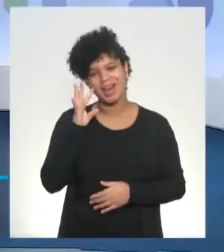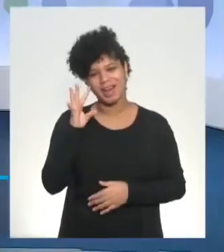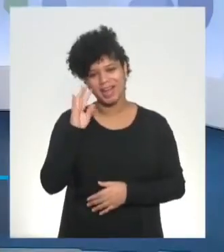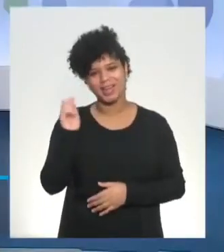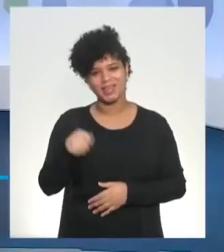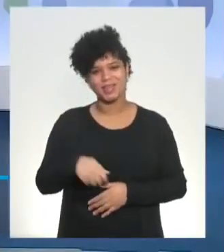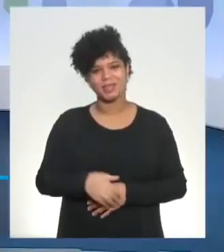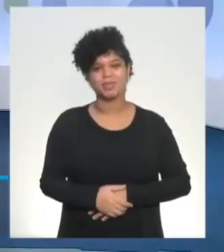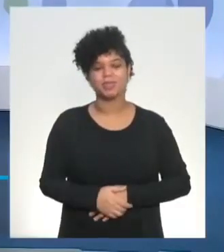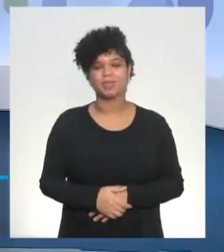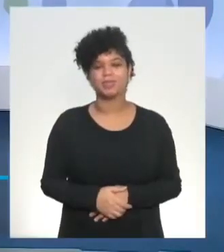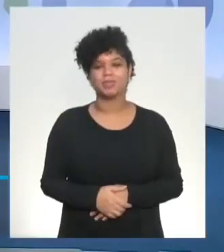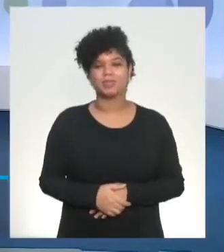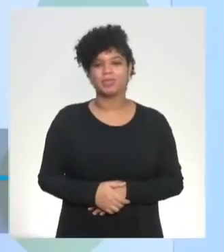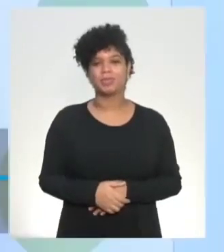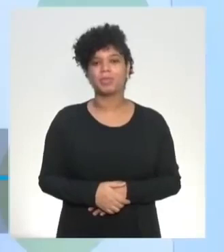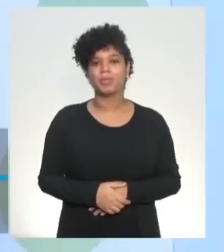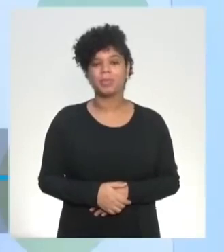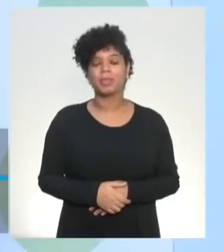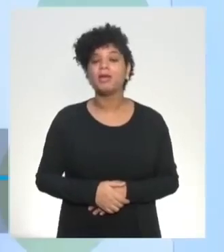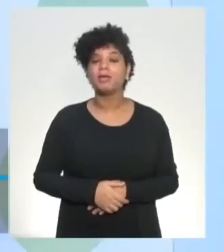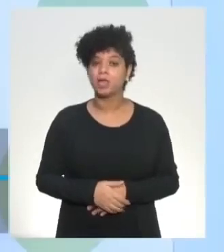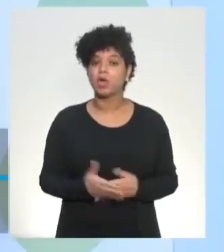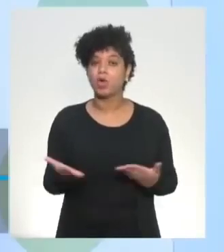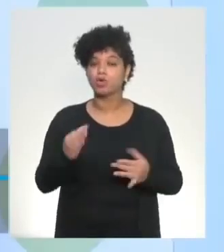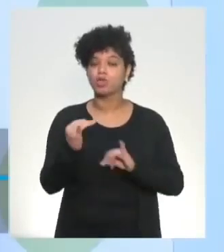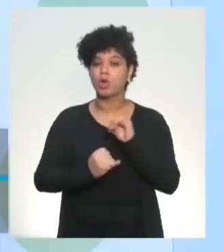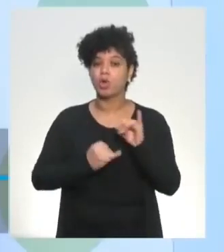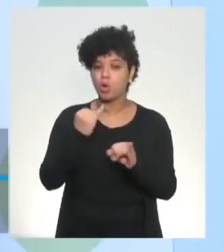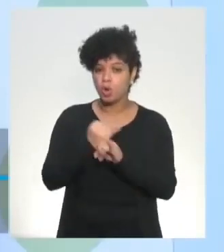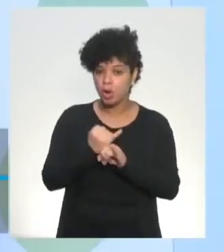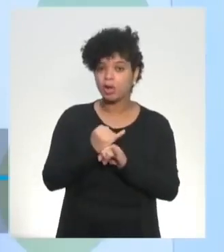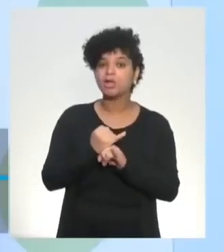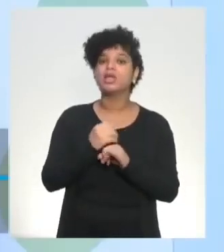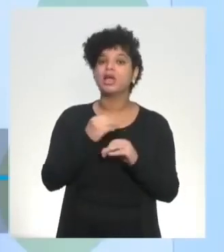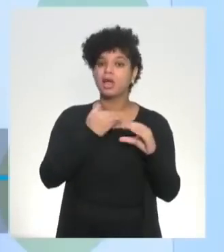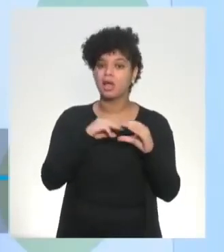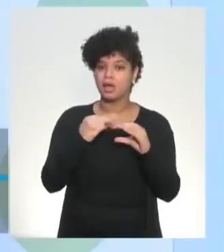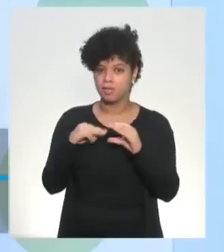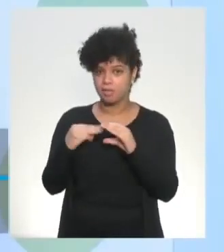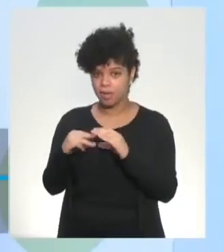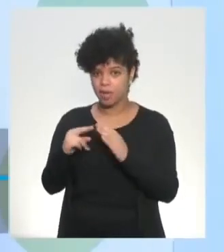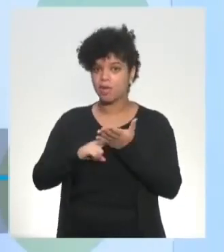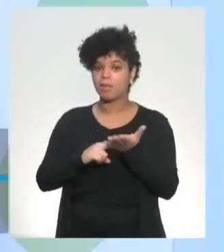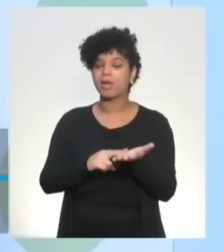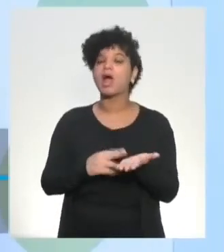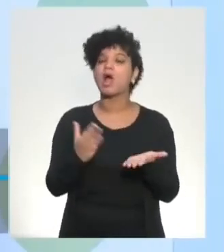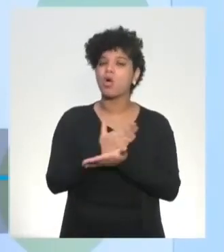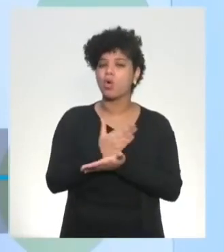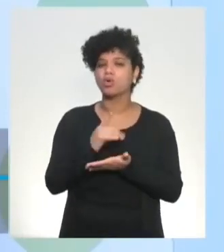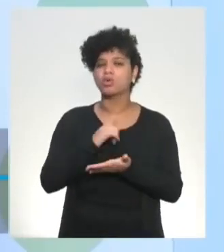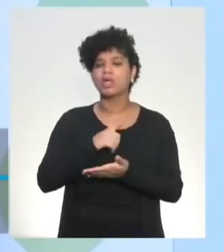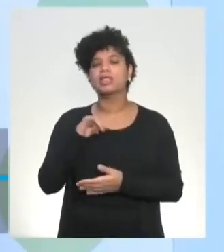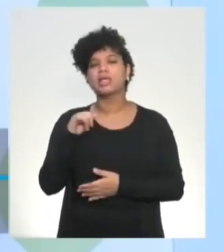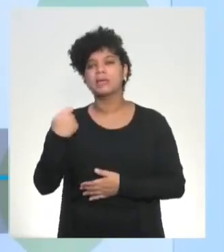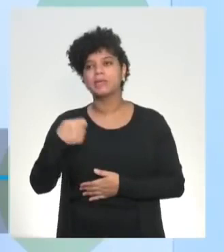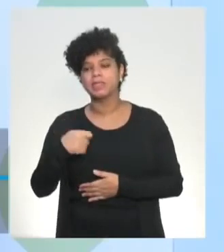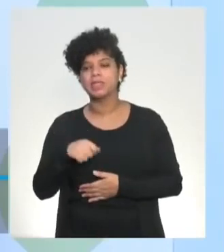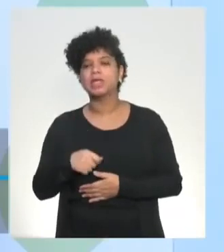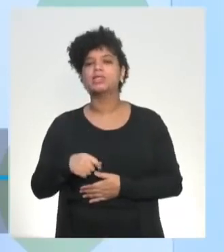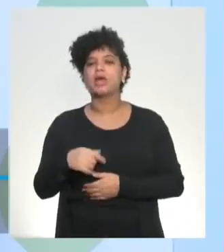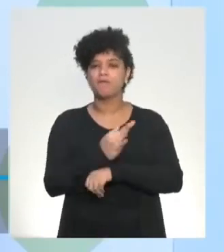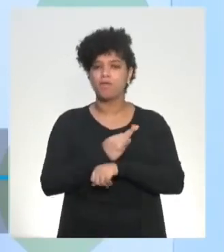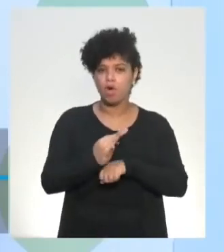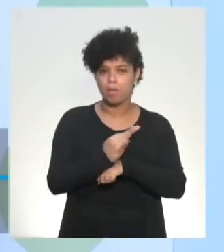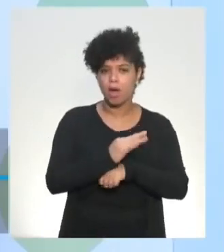Olha só, mesmo com o advento da internet, com o e-mail, ainda há casos em que se envia cartas, né? Quando precisa ser muito formal ou